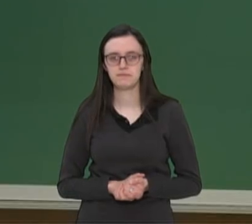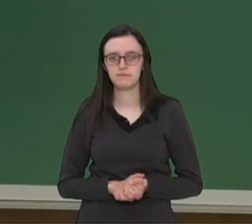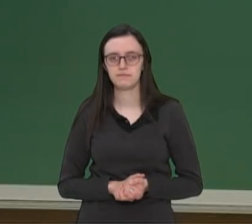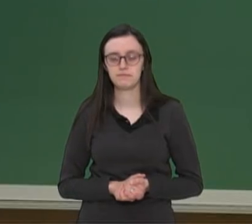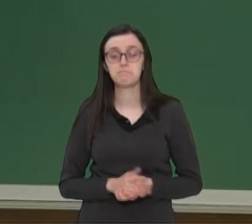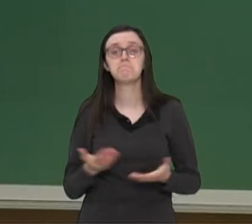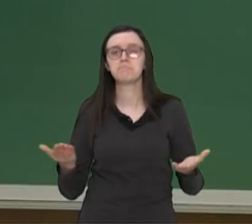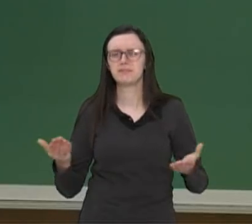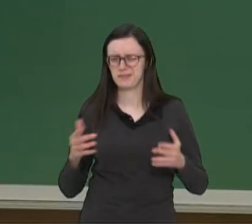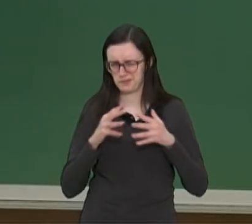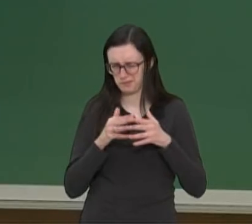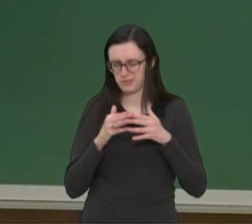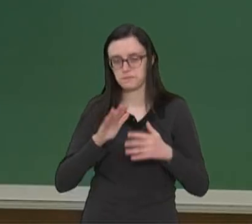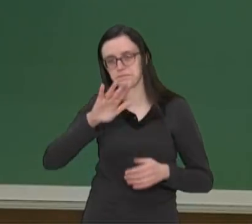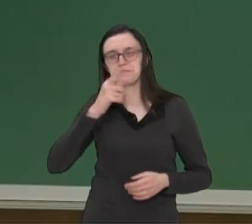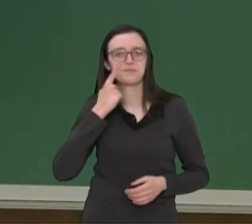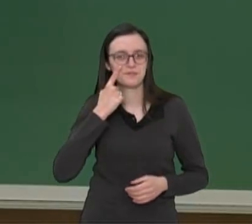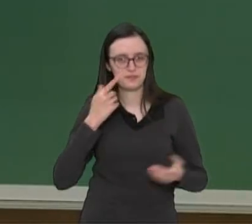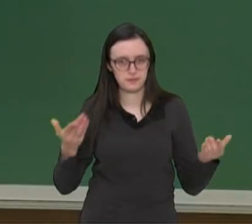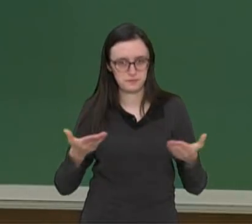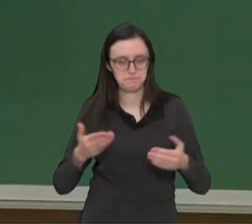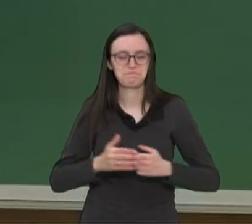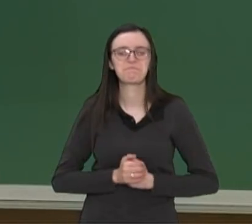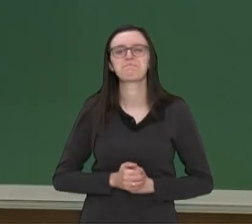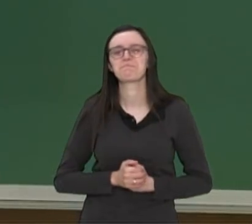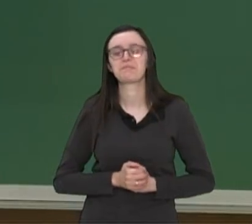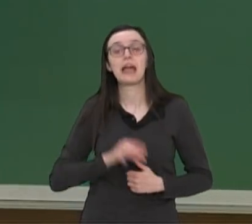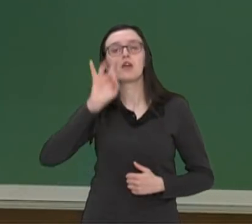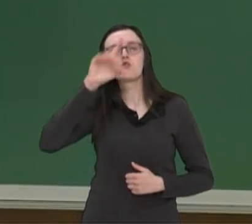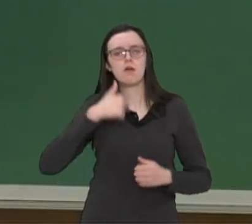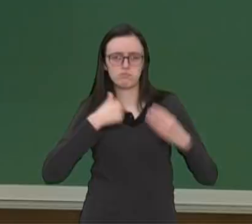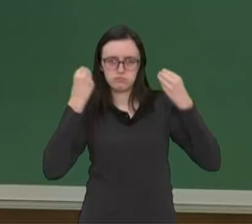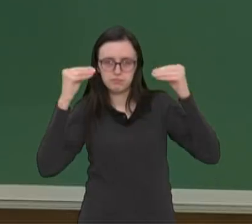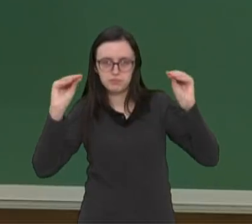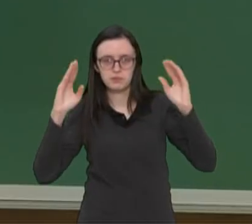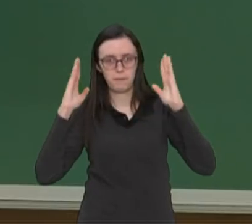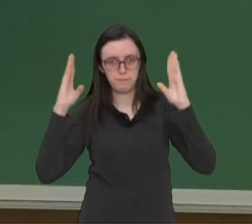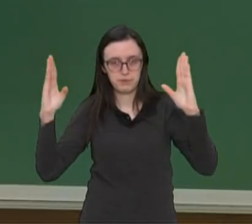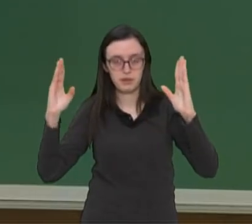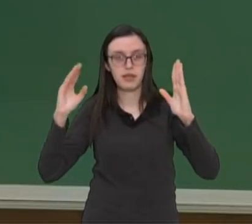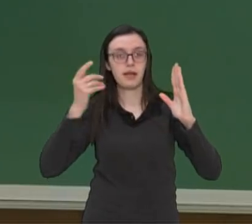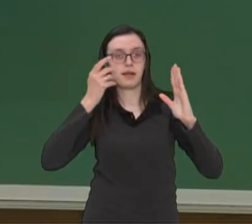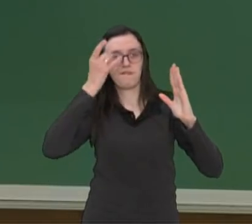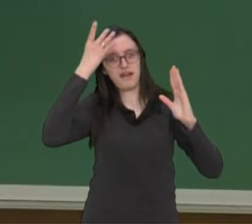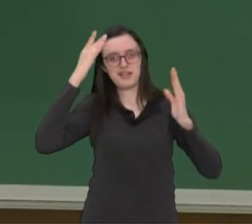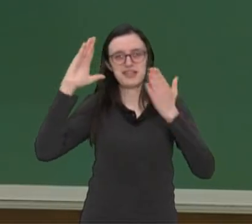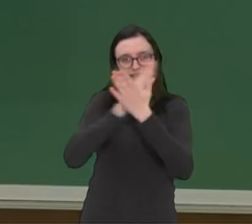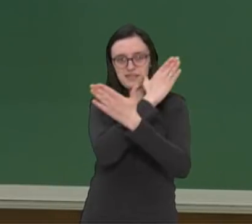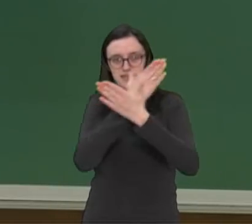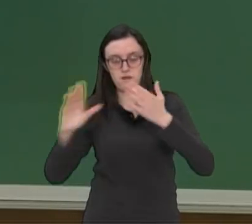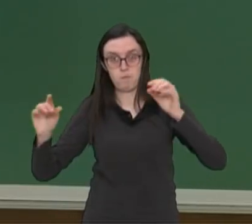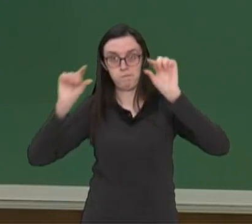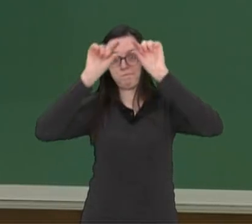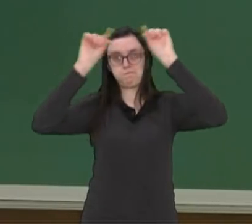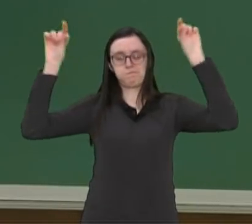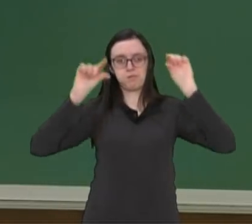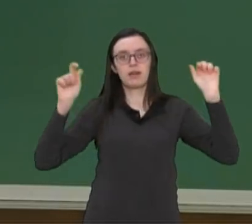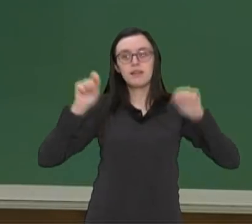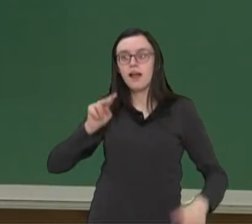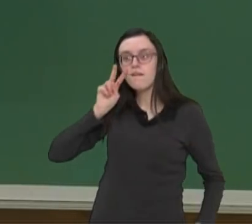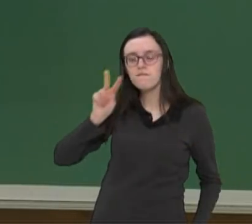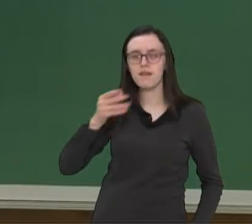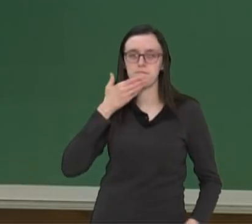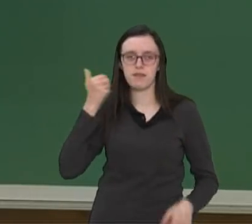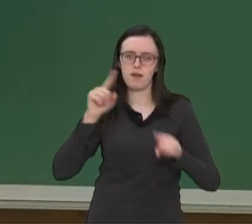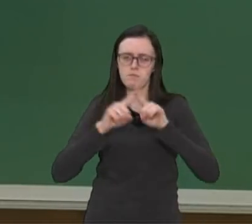E aí, gente, complicadinho? Então vamos lá. Só coloquei a parte do exercício aqui para aumentar a tela para vocês conseguirem visualizar melhor, tá?